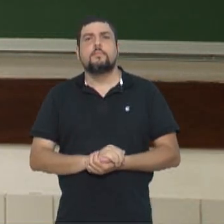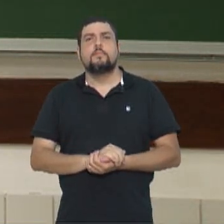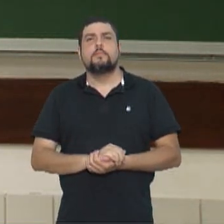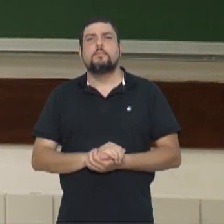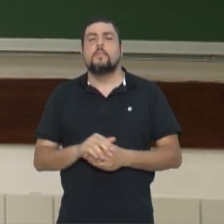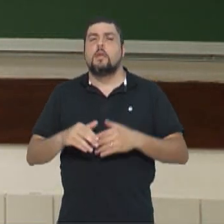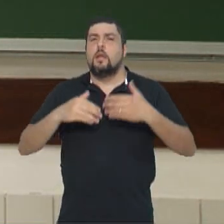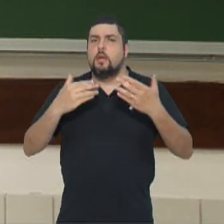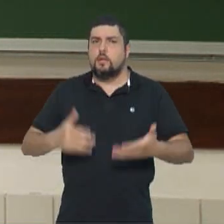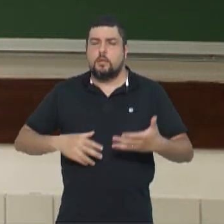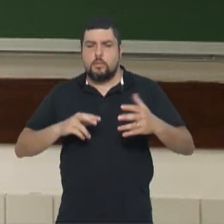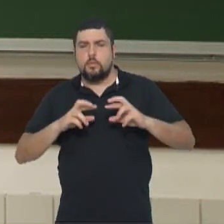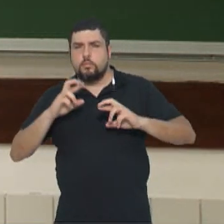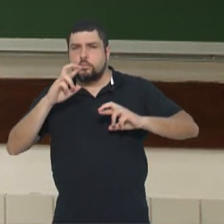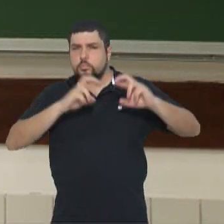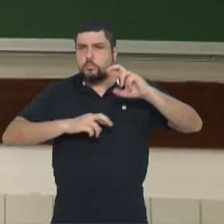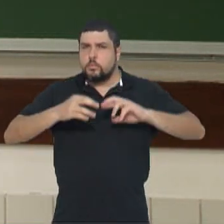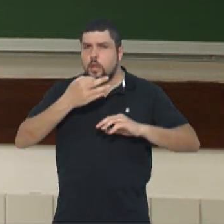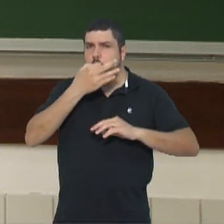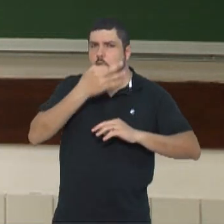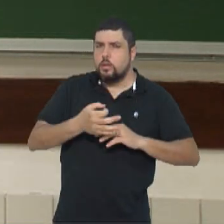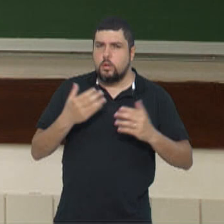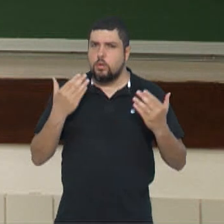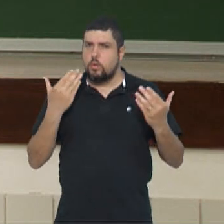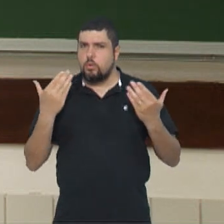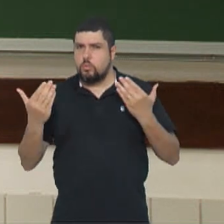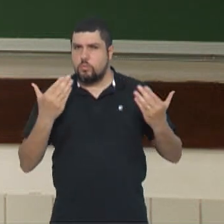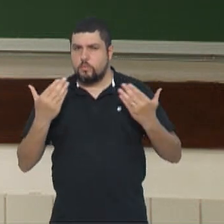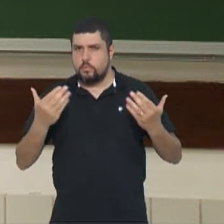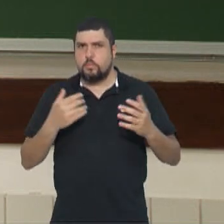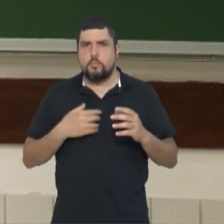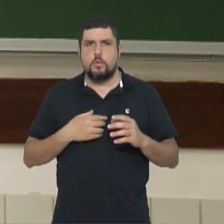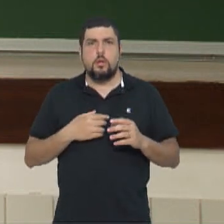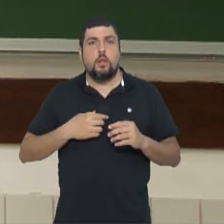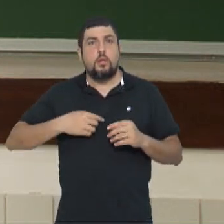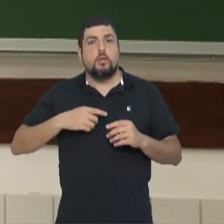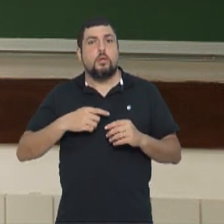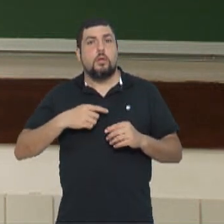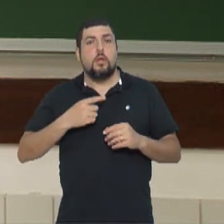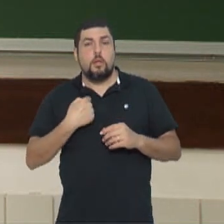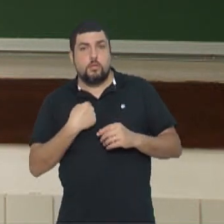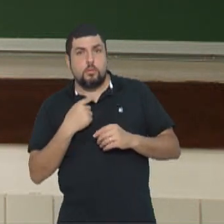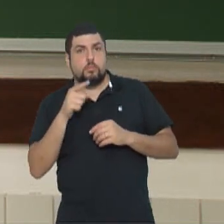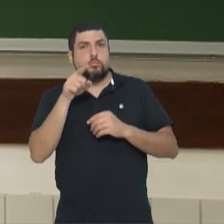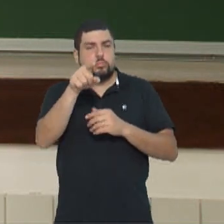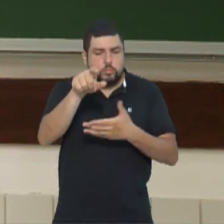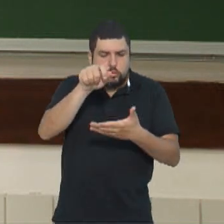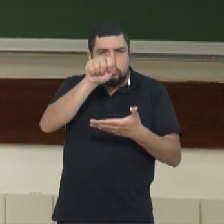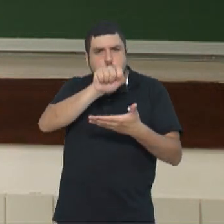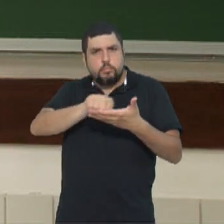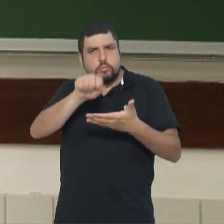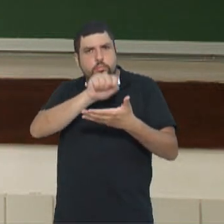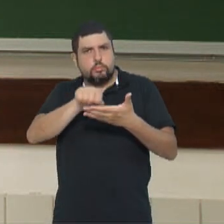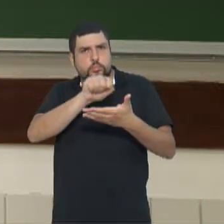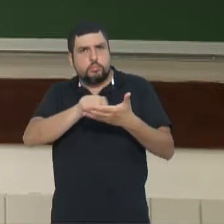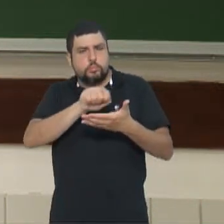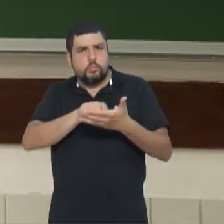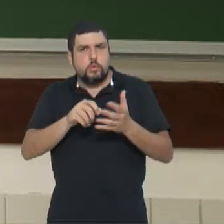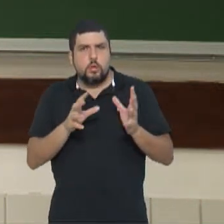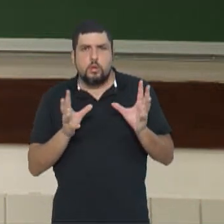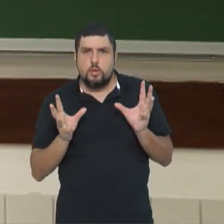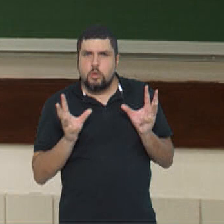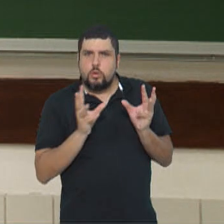crítica agora comparando. Falei para você para a gente fazer uma resenha bem legal, que no caso a gente não teve isso na resenha